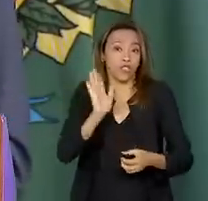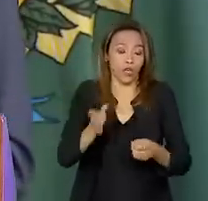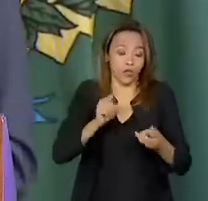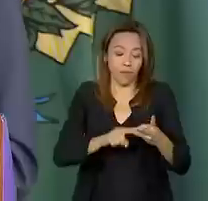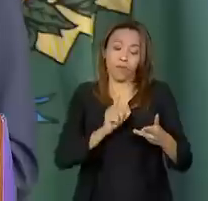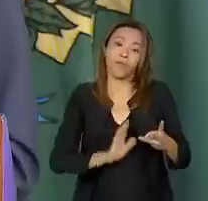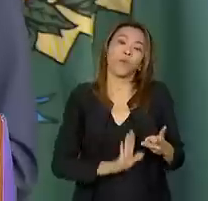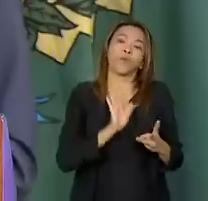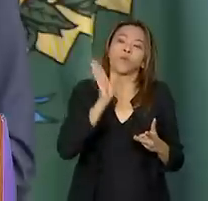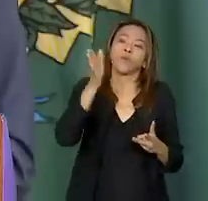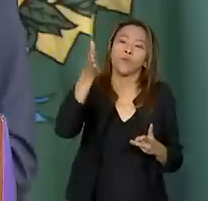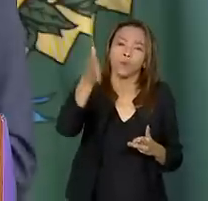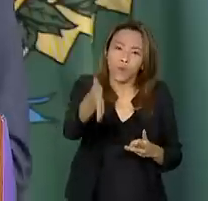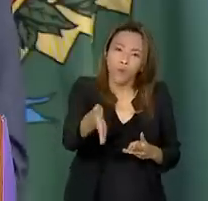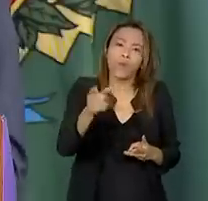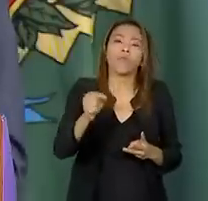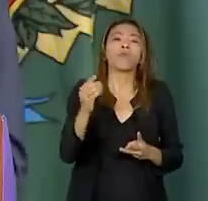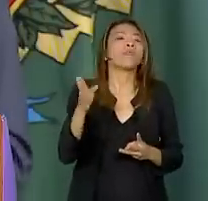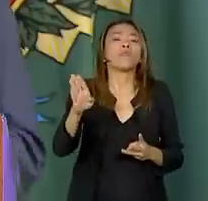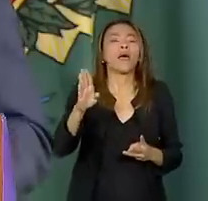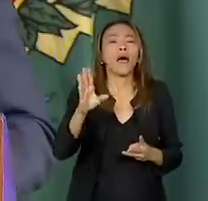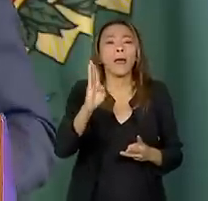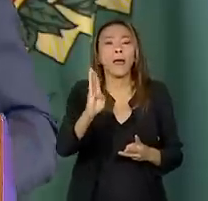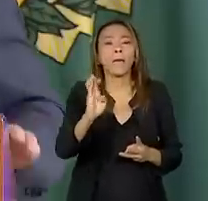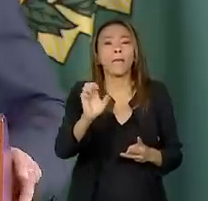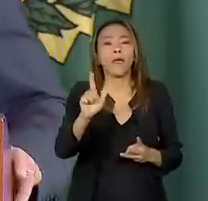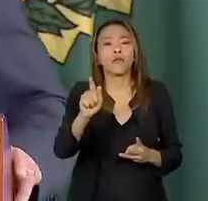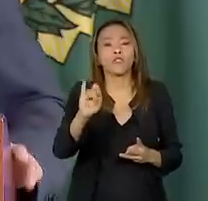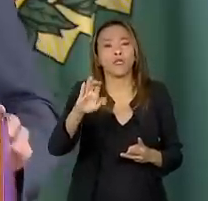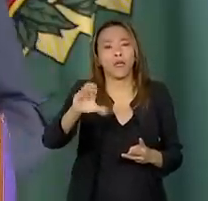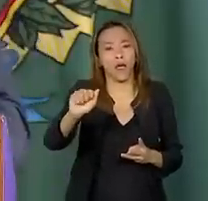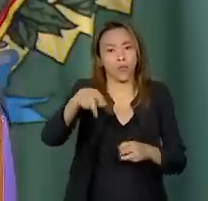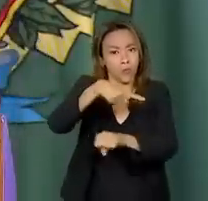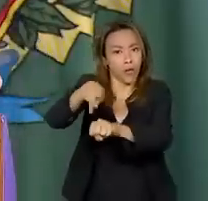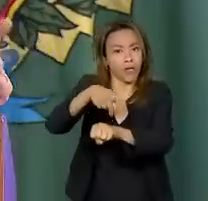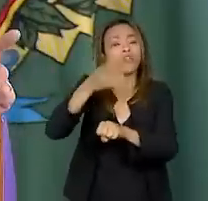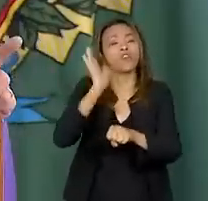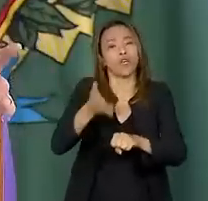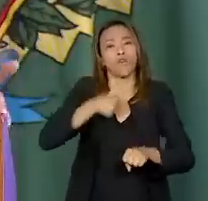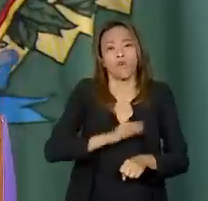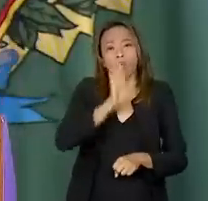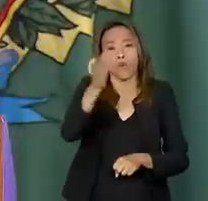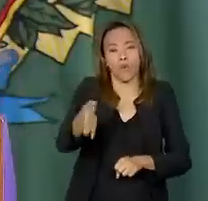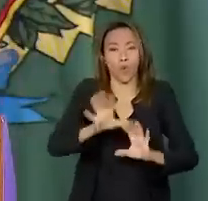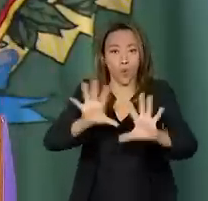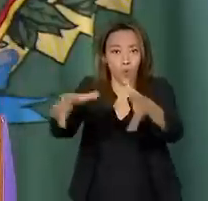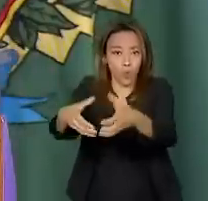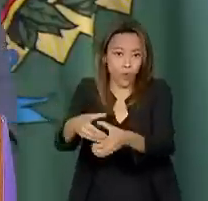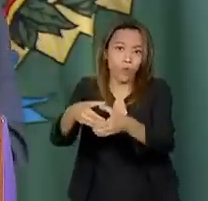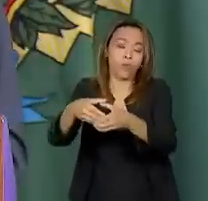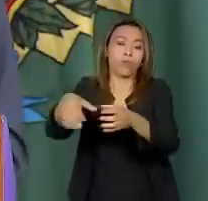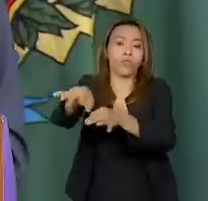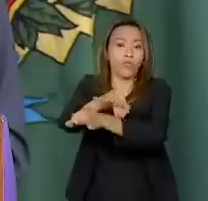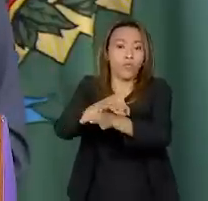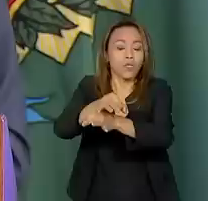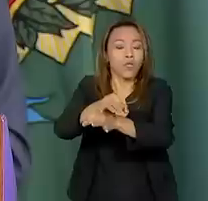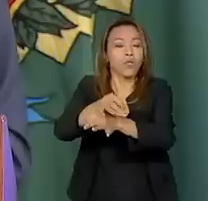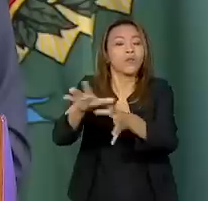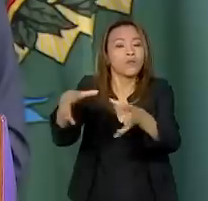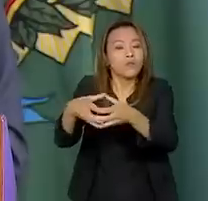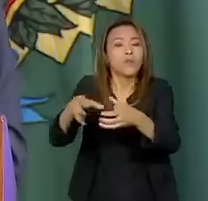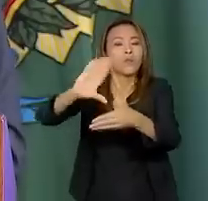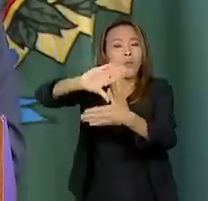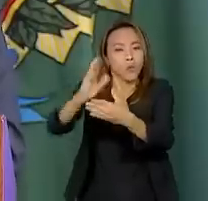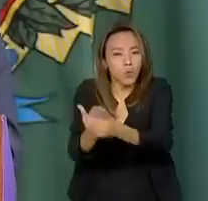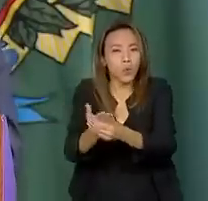fomos na Bélgica participar da reunião entre Mercosul e a União